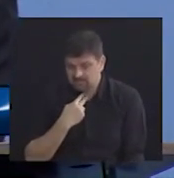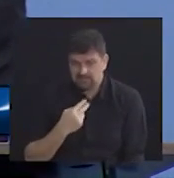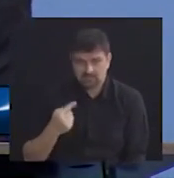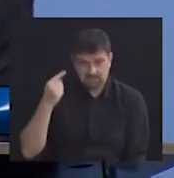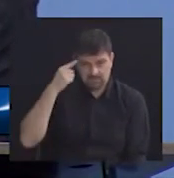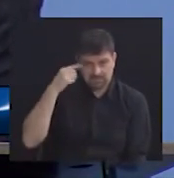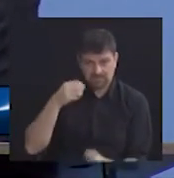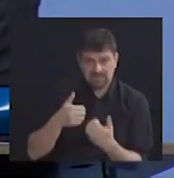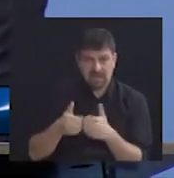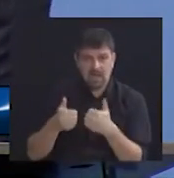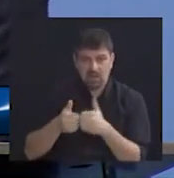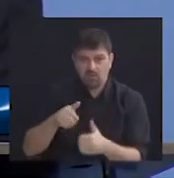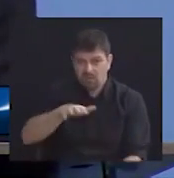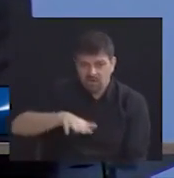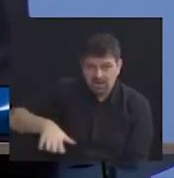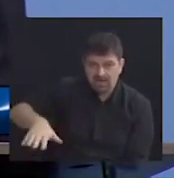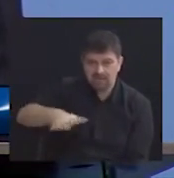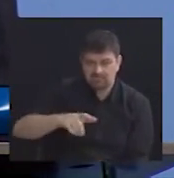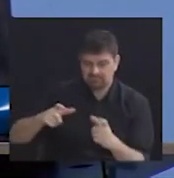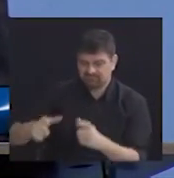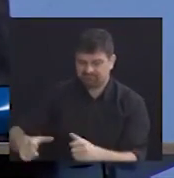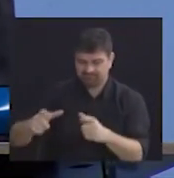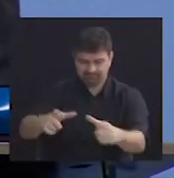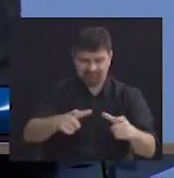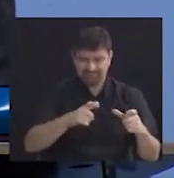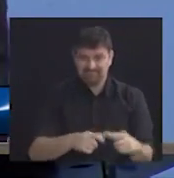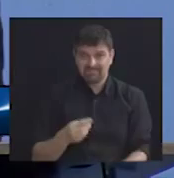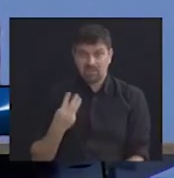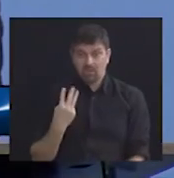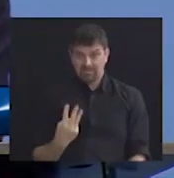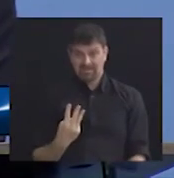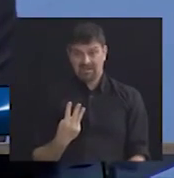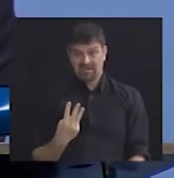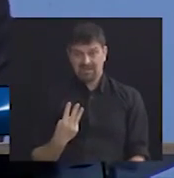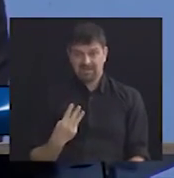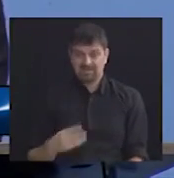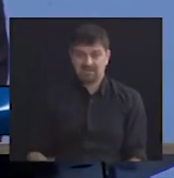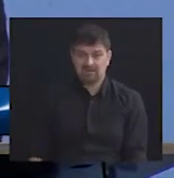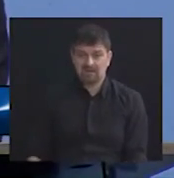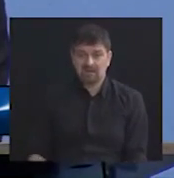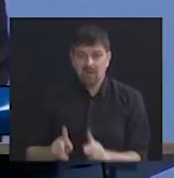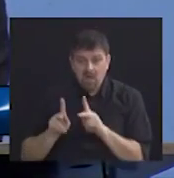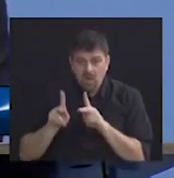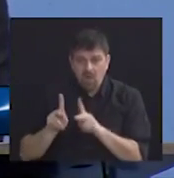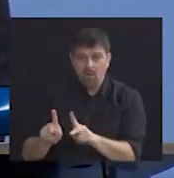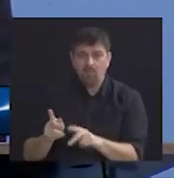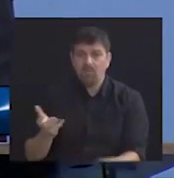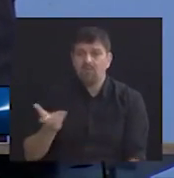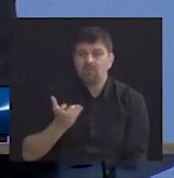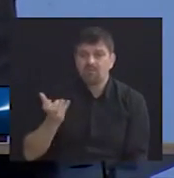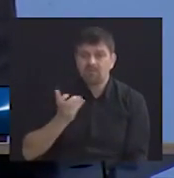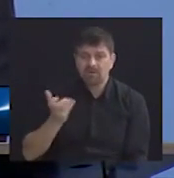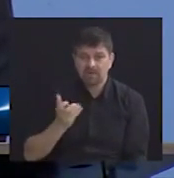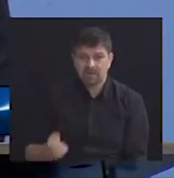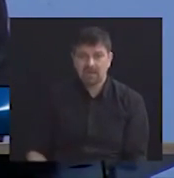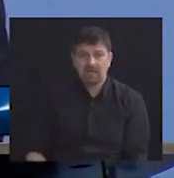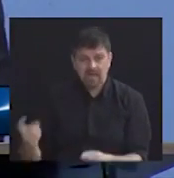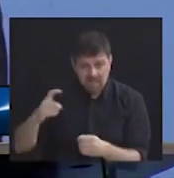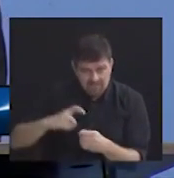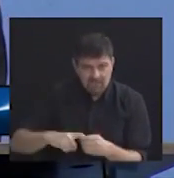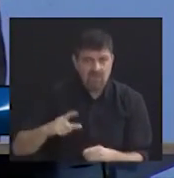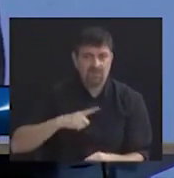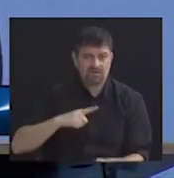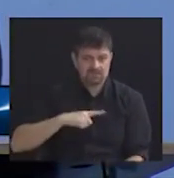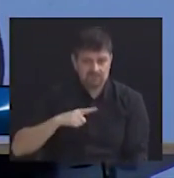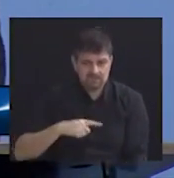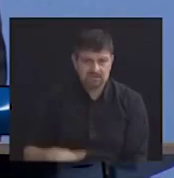do transporte na região dos 3 parques. O que a população quer é que volte à condição